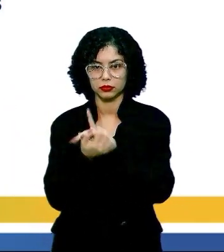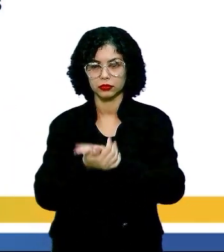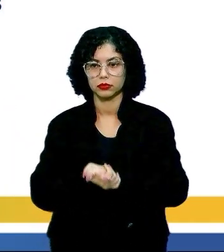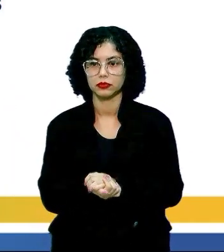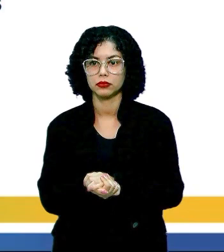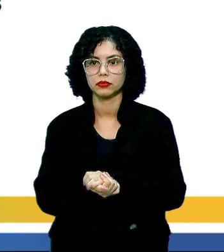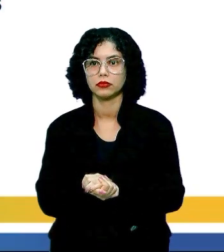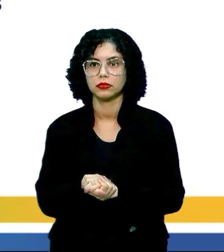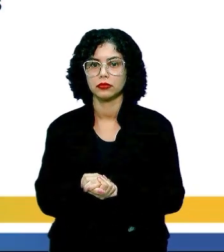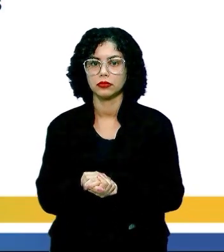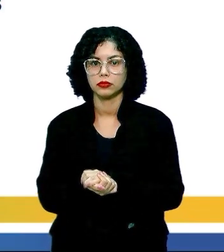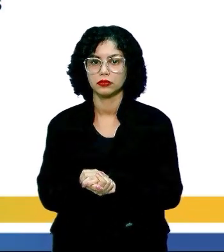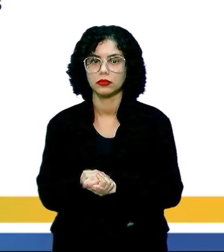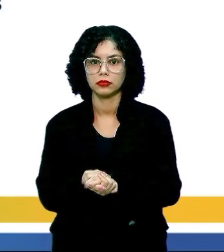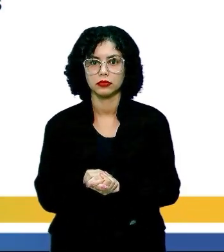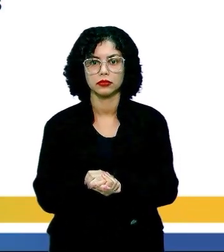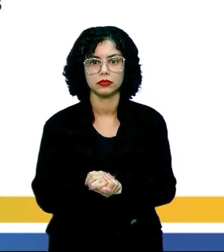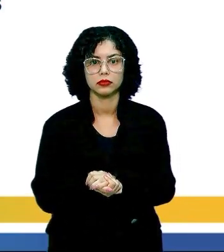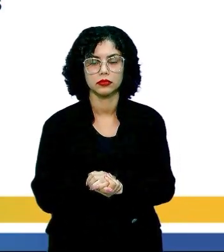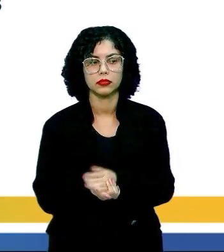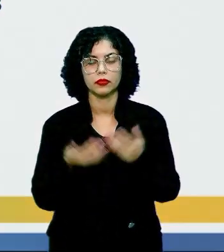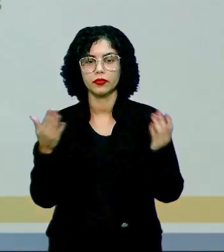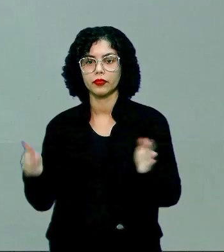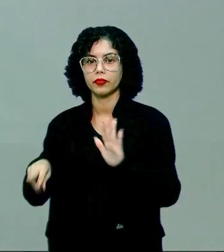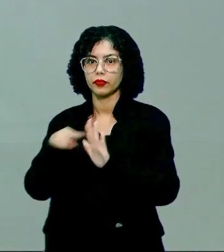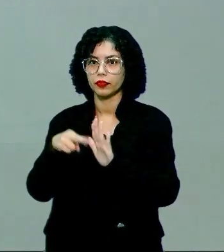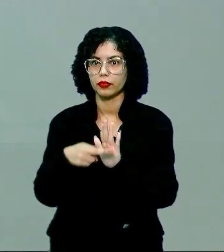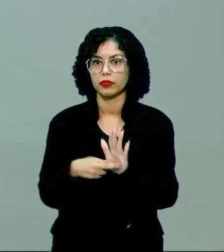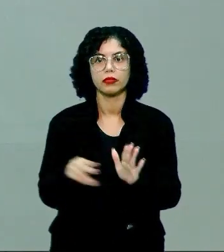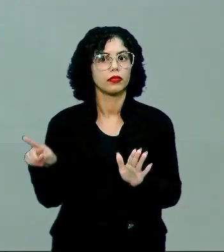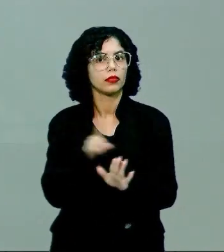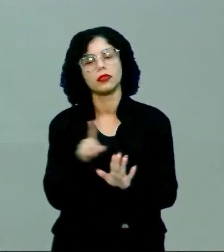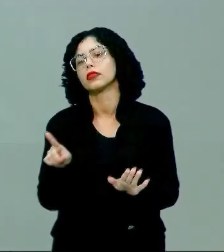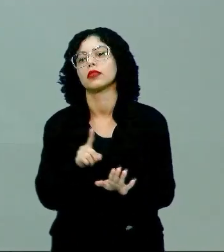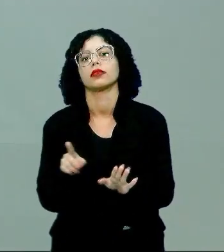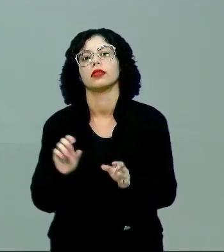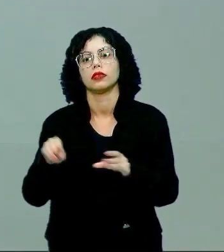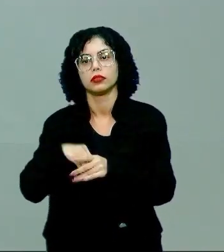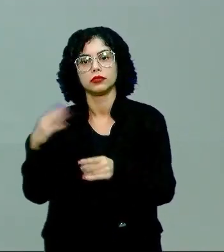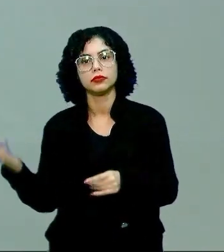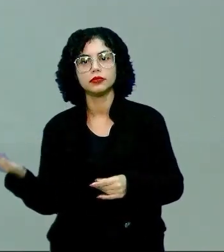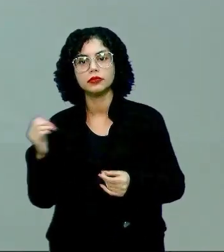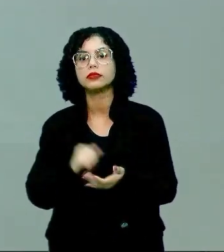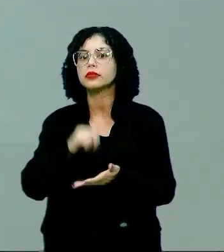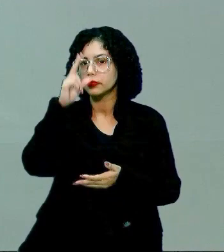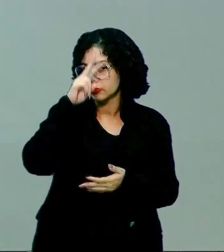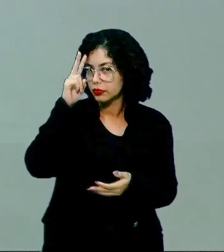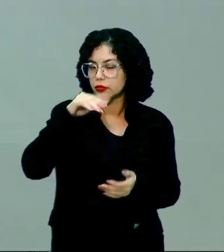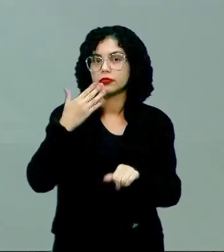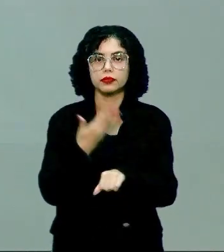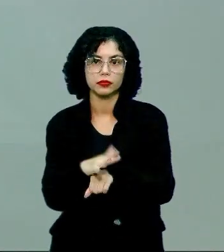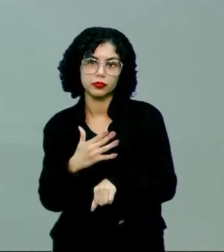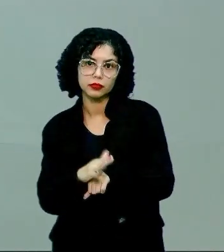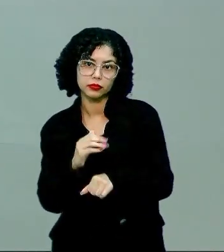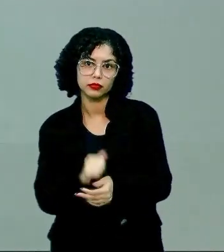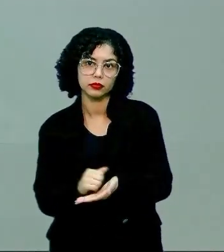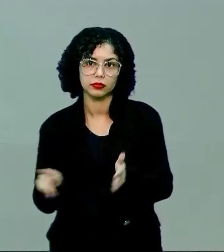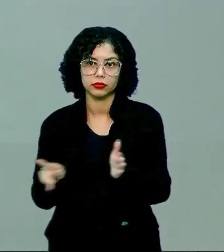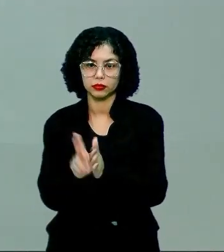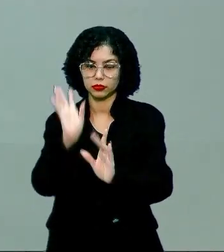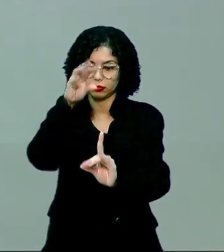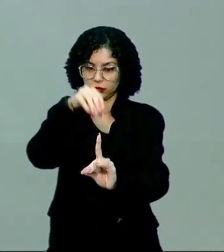contextualizar quais seriam os erros das outras alternativas padrão de beleza tá fora de cogitação lembra que um som práticas